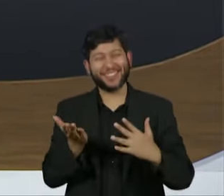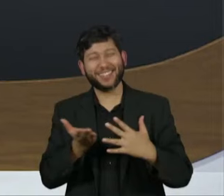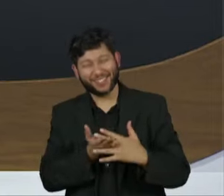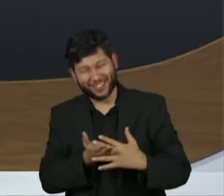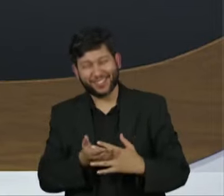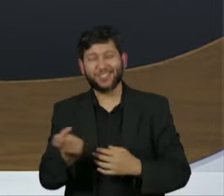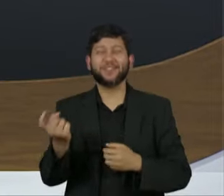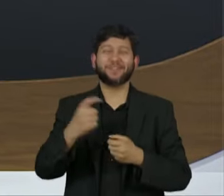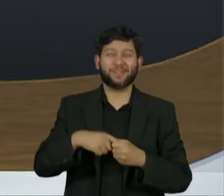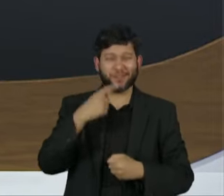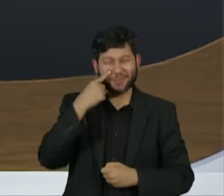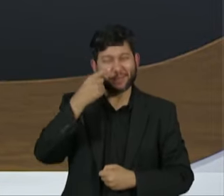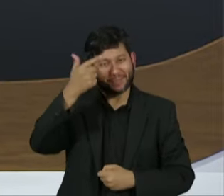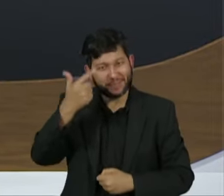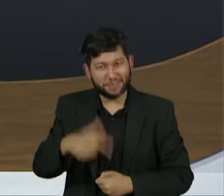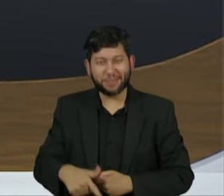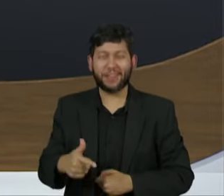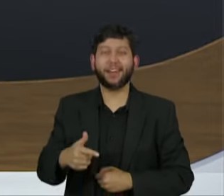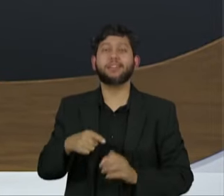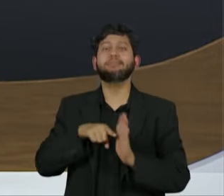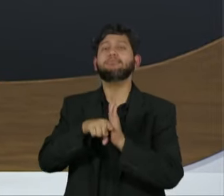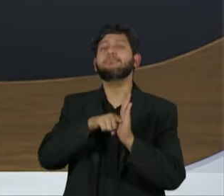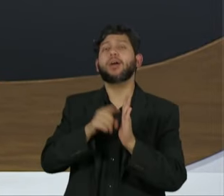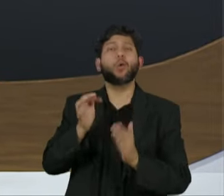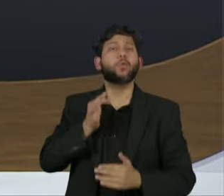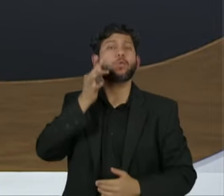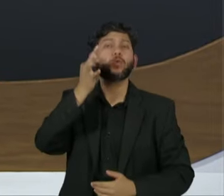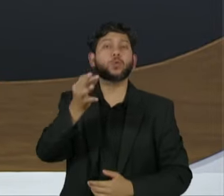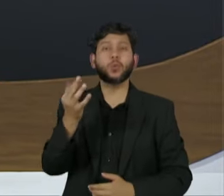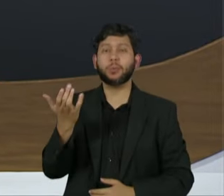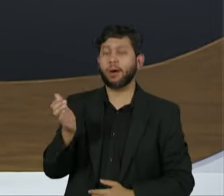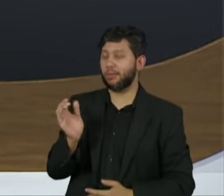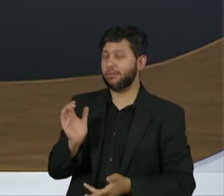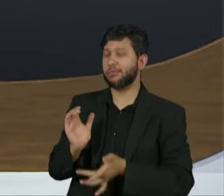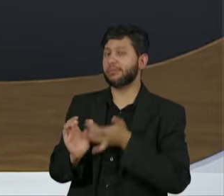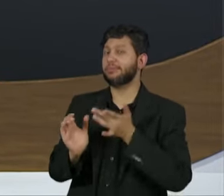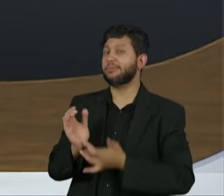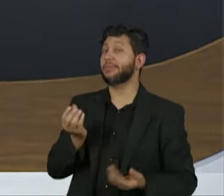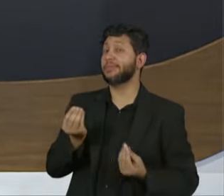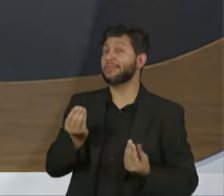e volta já já com mais ciumento e o futuro direto na sua terra